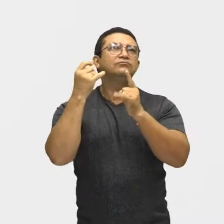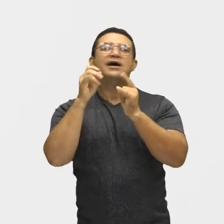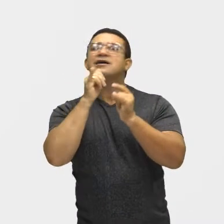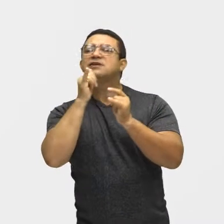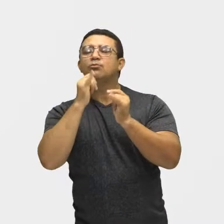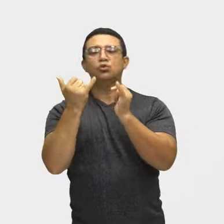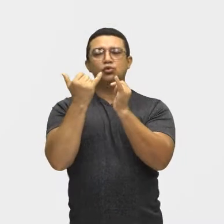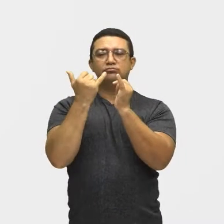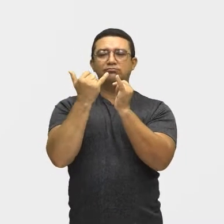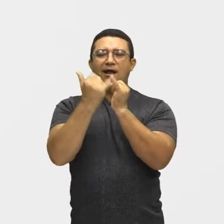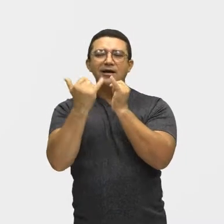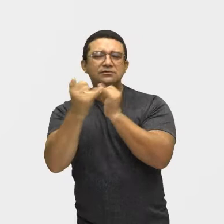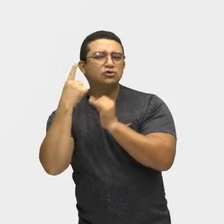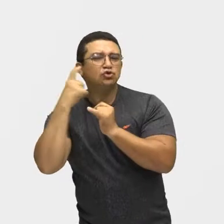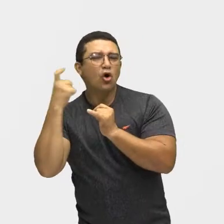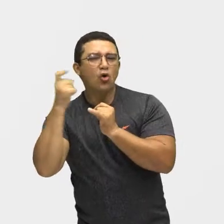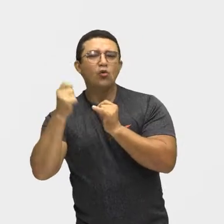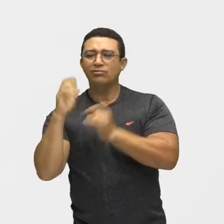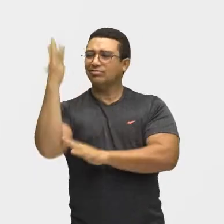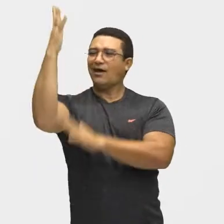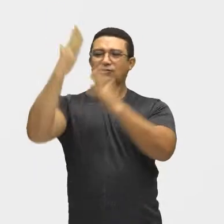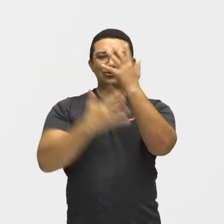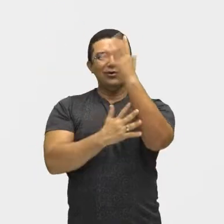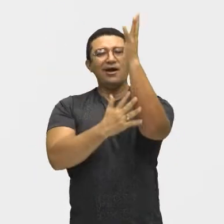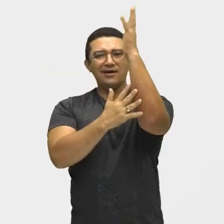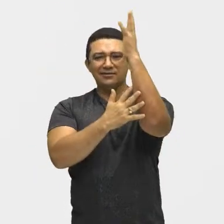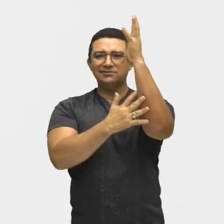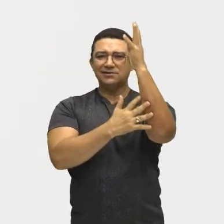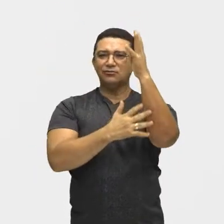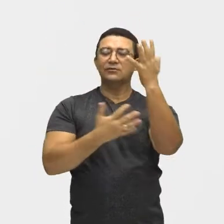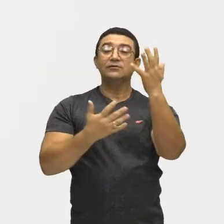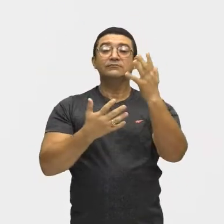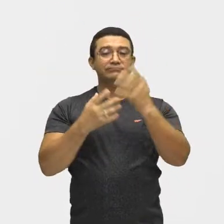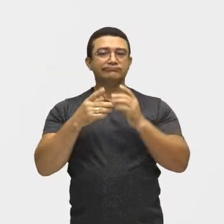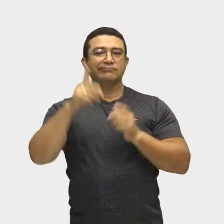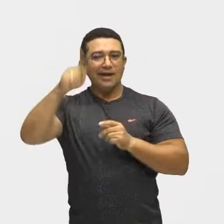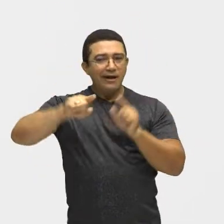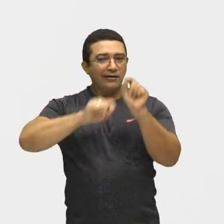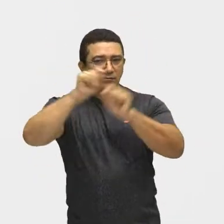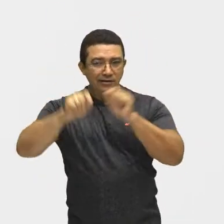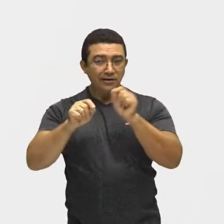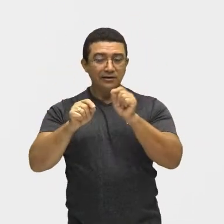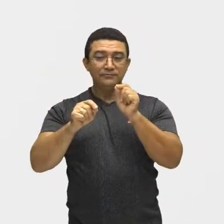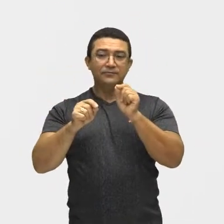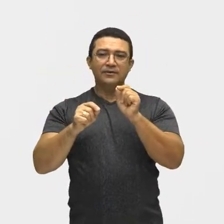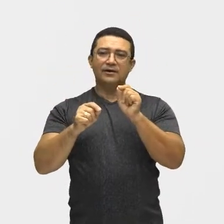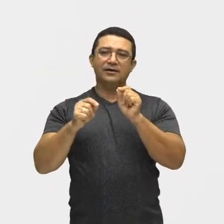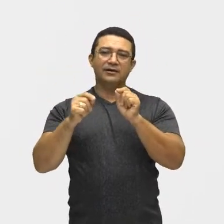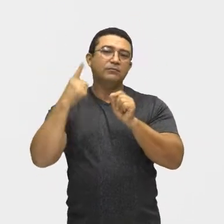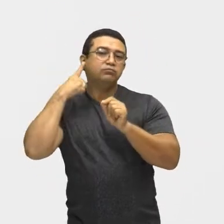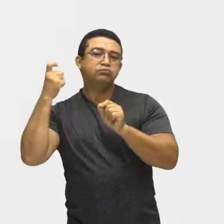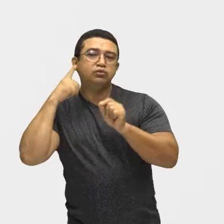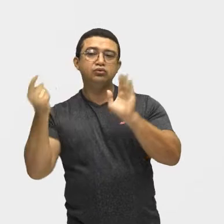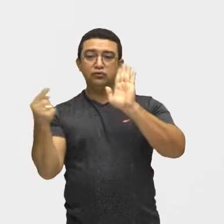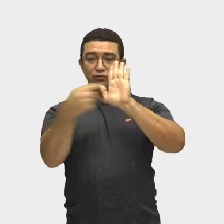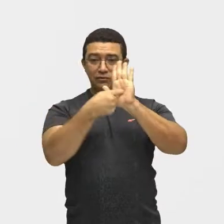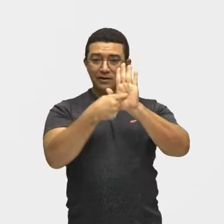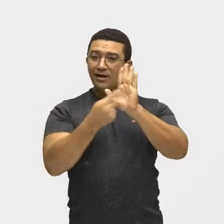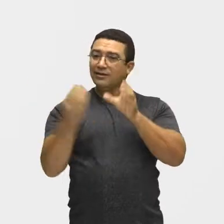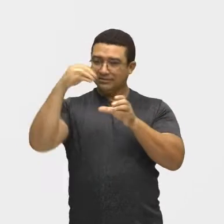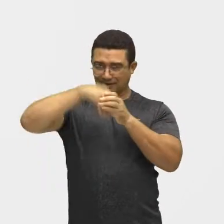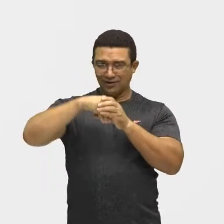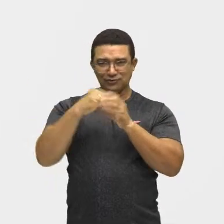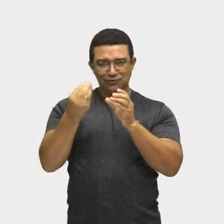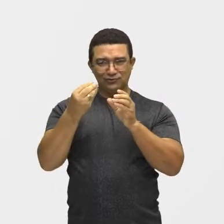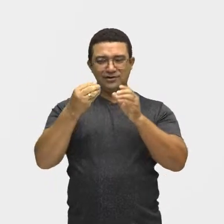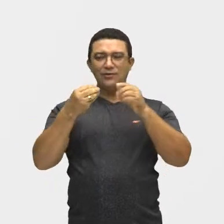isso é chamada de figura sonora. Então, ela pertence à onomatopeia, dentro das figuras de linguagem,